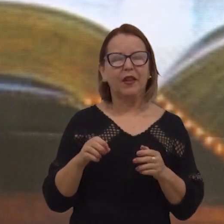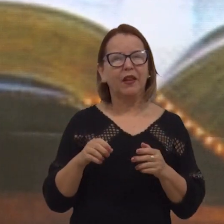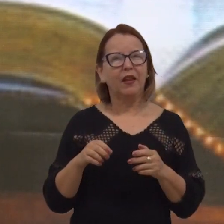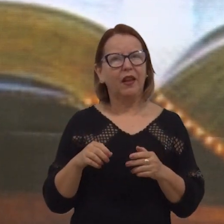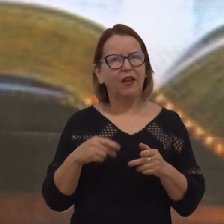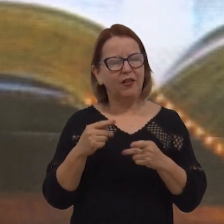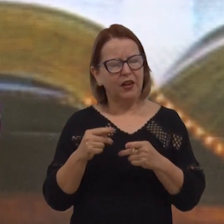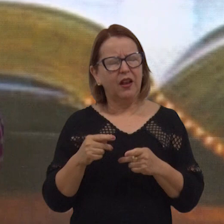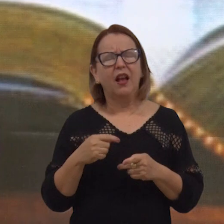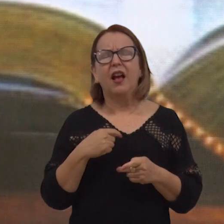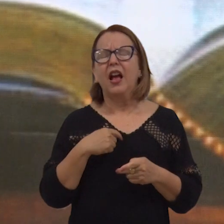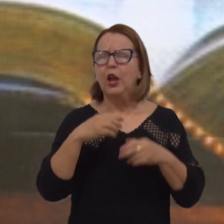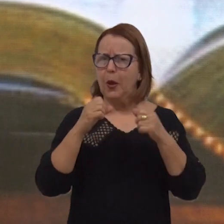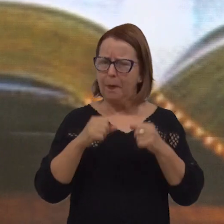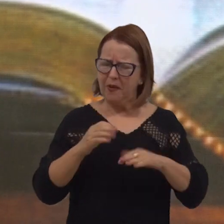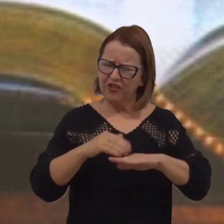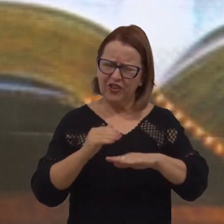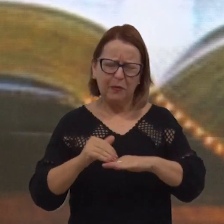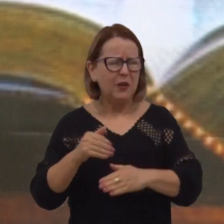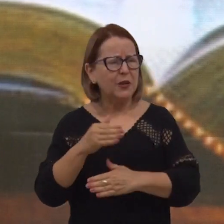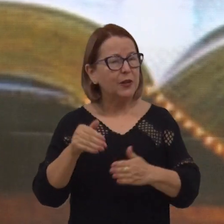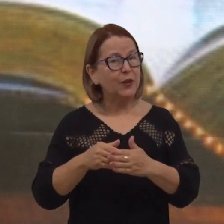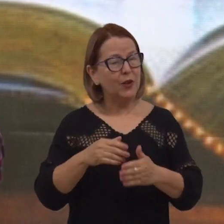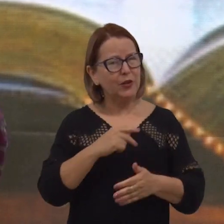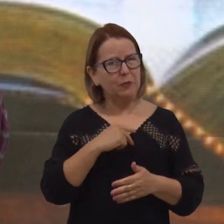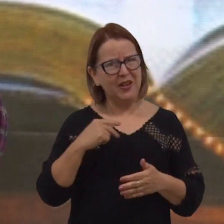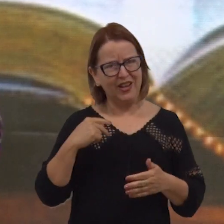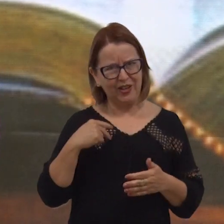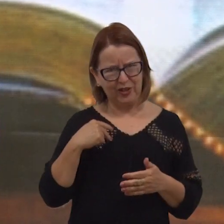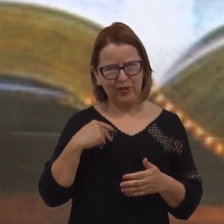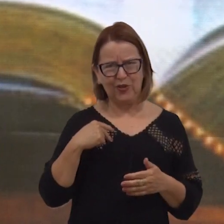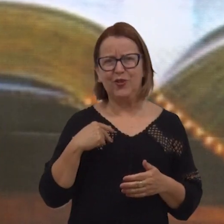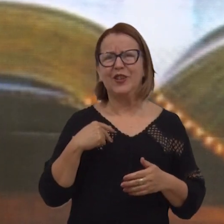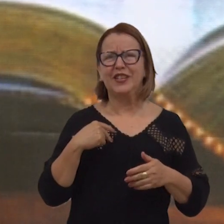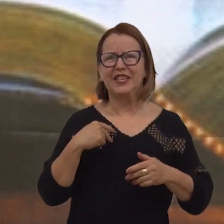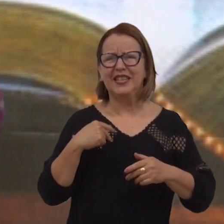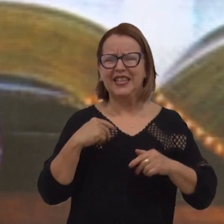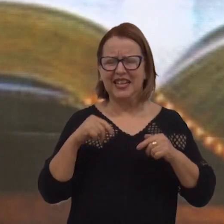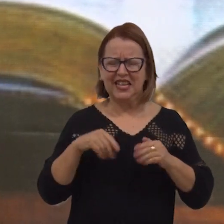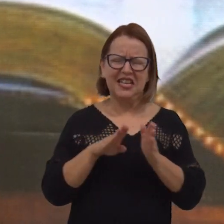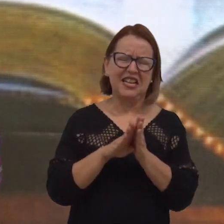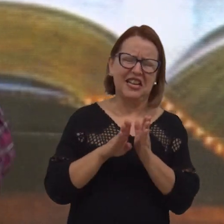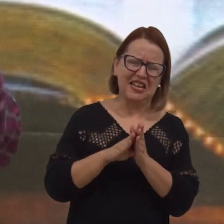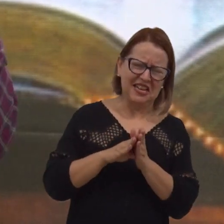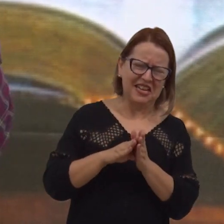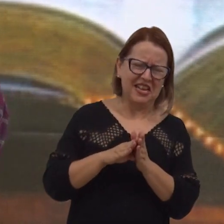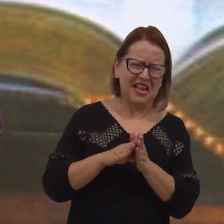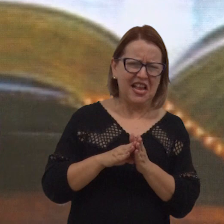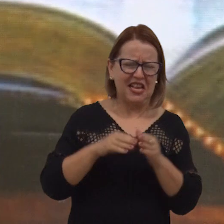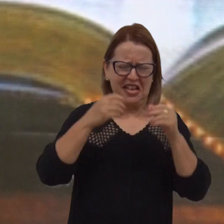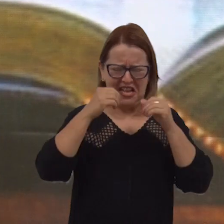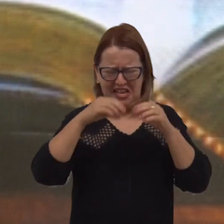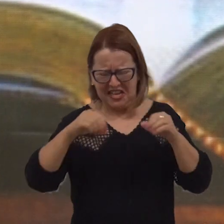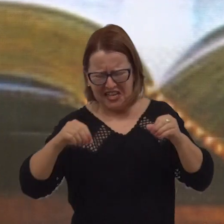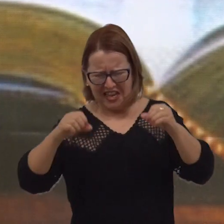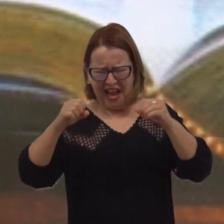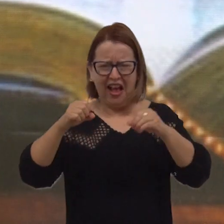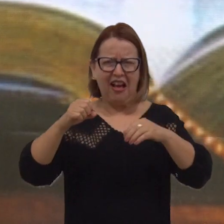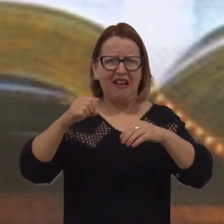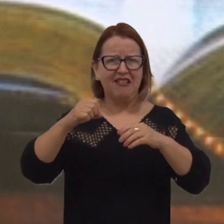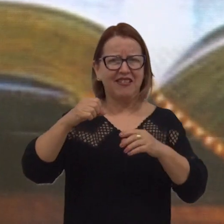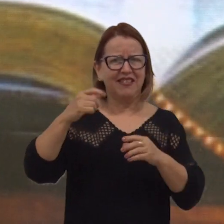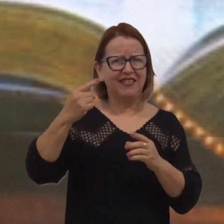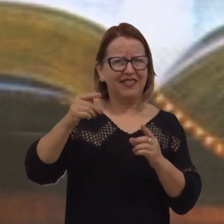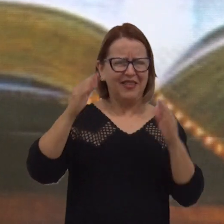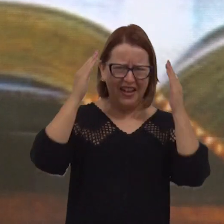oração, eu posso chamar todos os pastores da igreja aqui, nós podemos derramar sal grosso em cima de você, fazer uma série de coisas